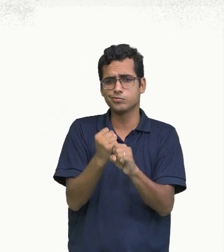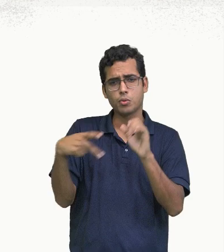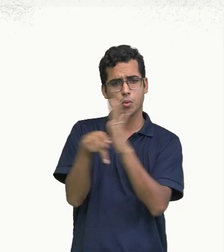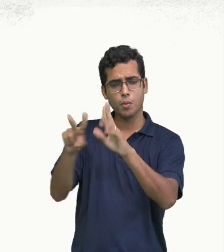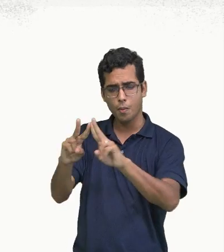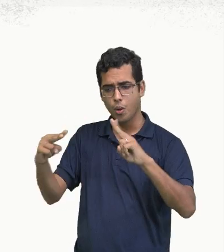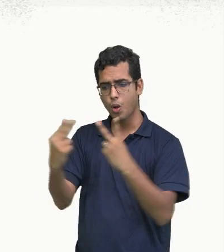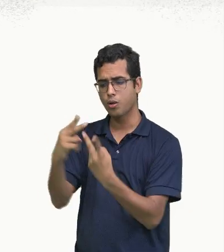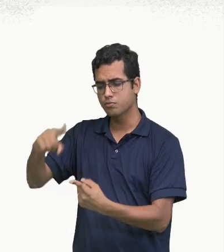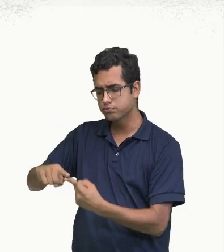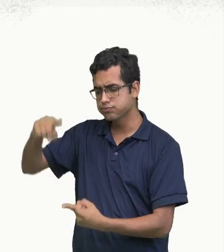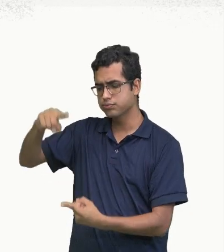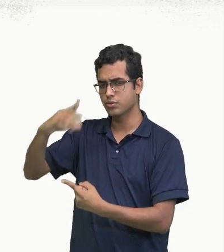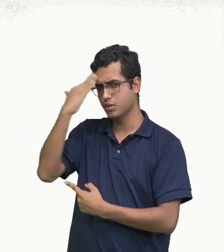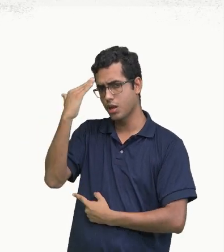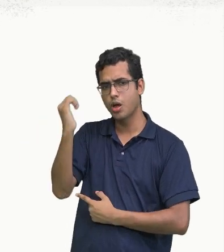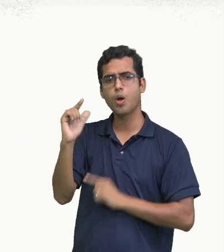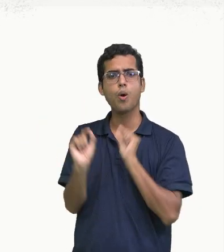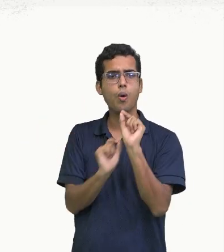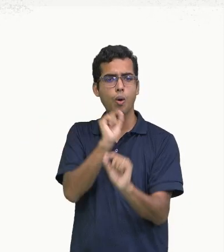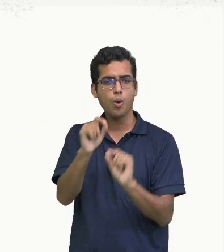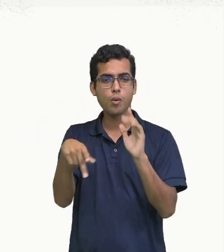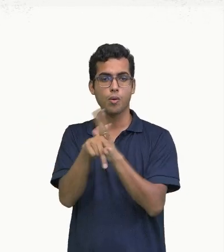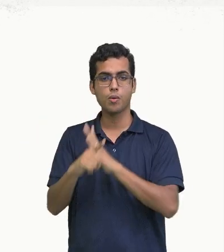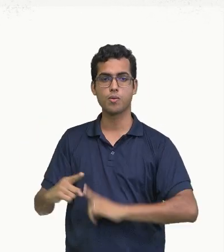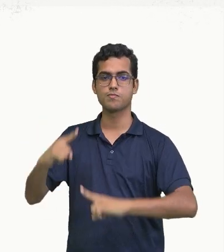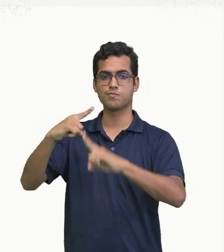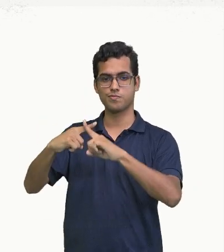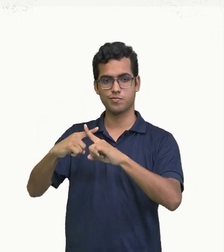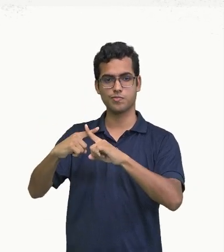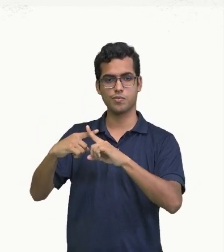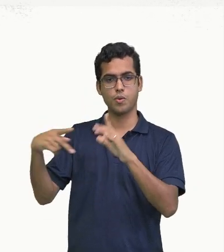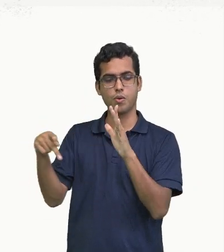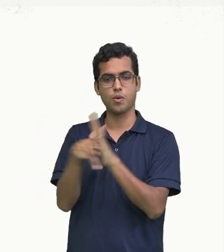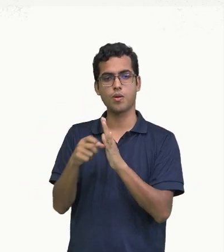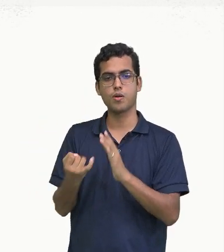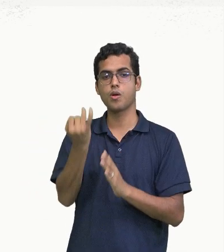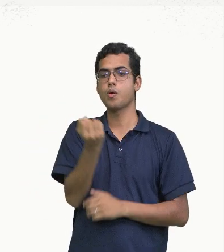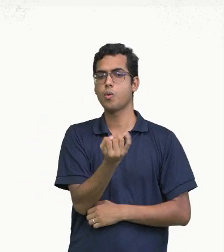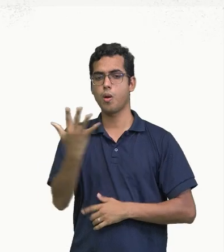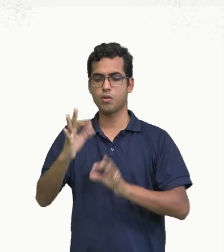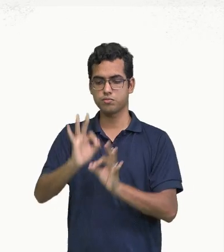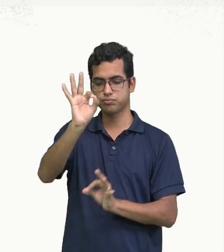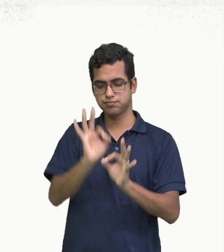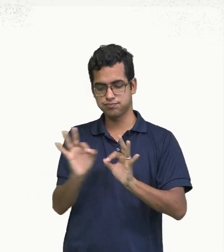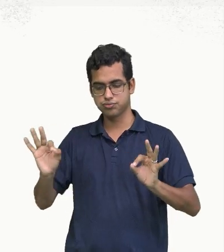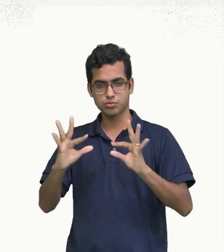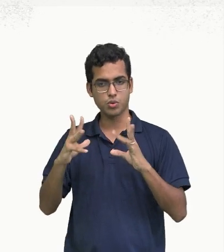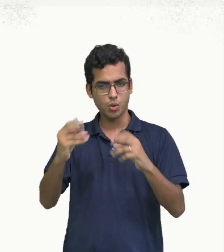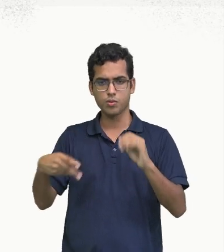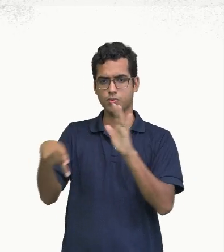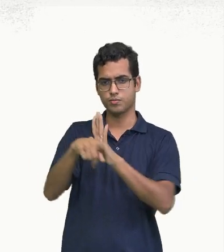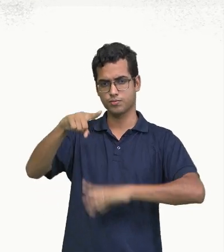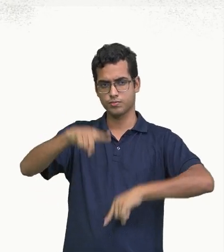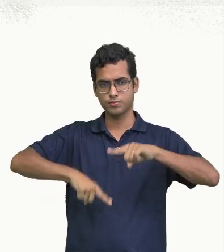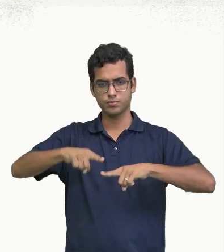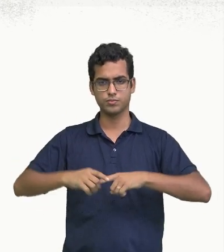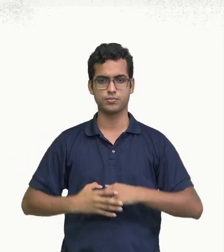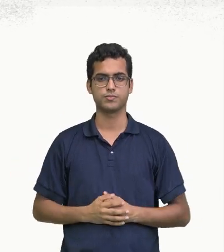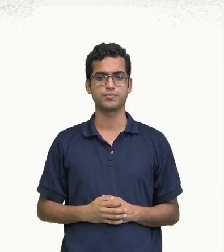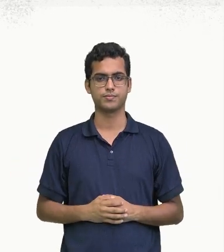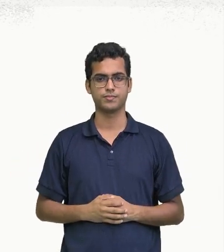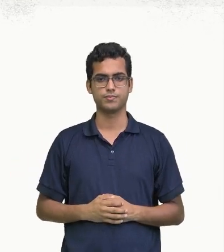o volume nada mais é do que a multiplicação ali das dimensões do nosso objeto. Tudo bem? Como nós estamos